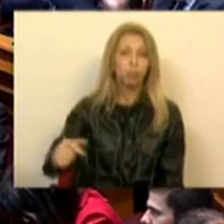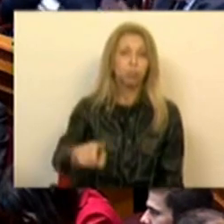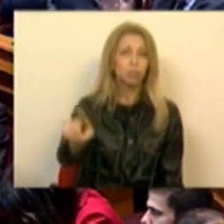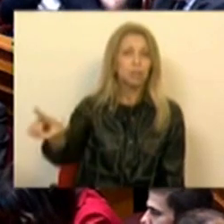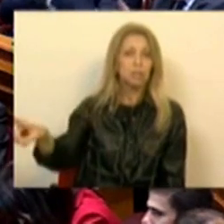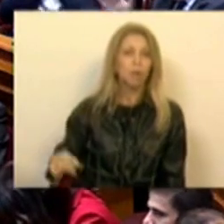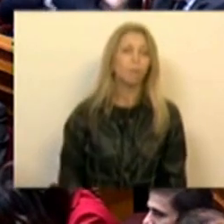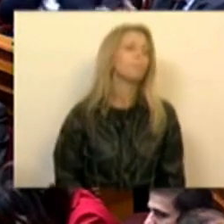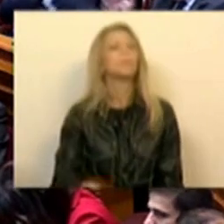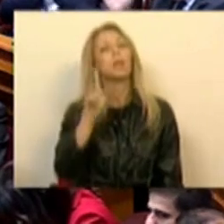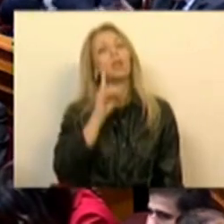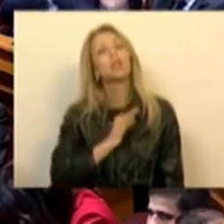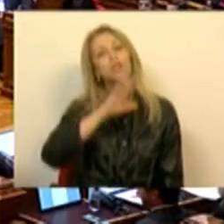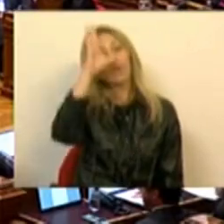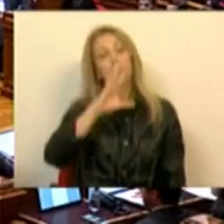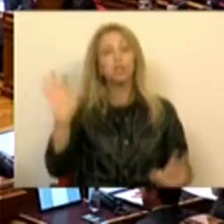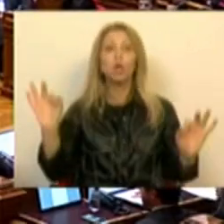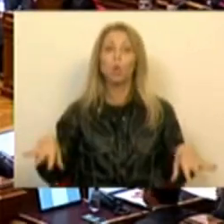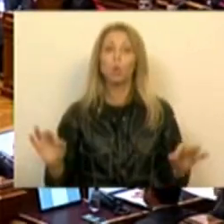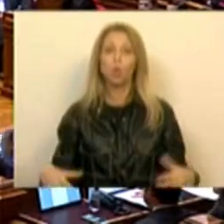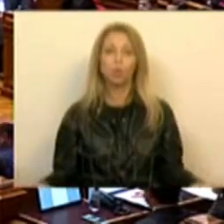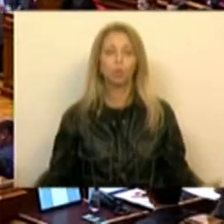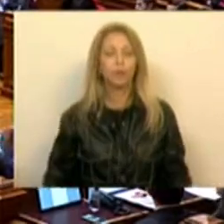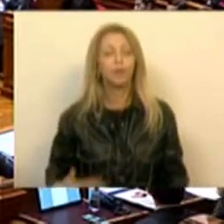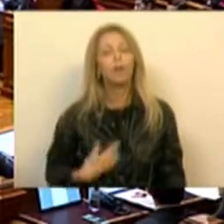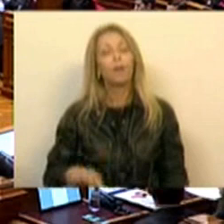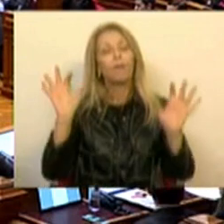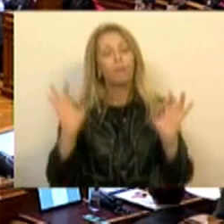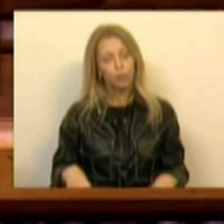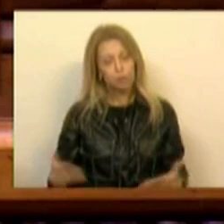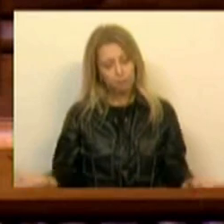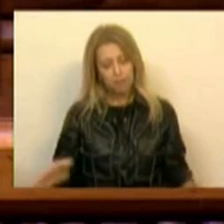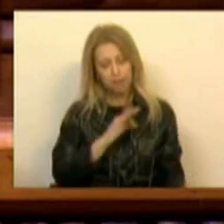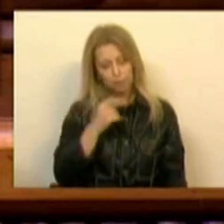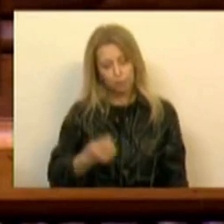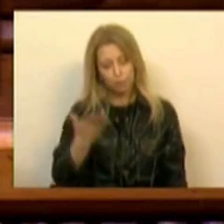O Sr. Ministro tem de concluir. Vou terminar, Sr. Presidente.